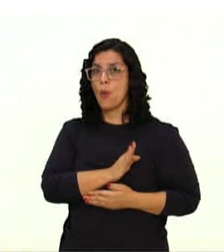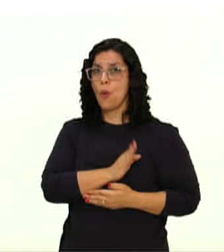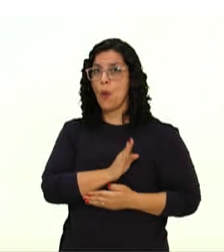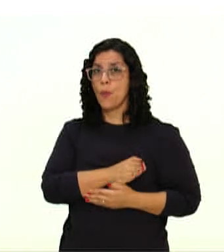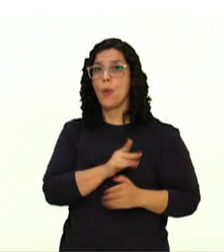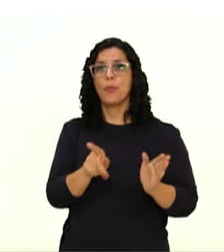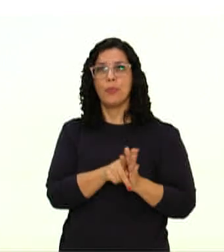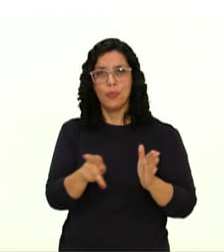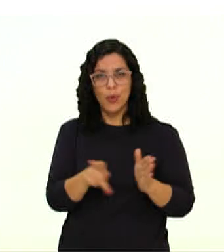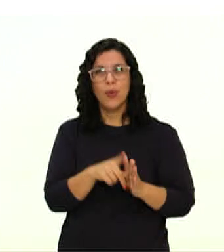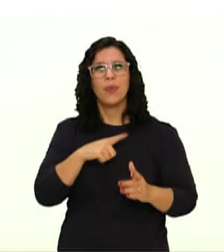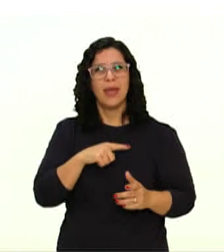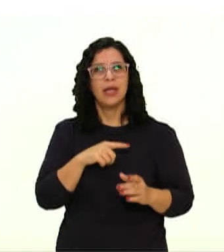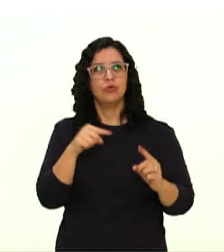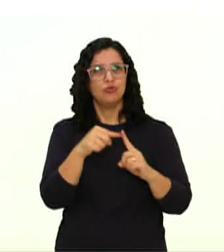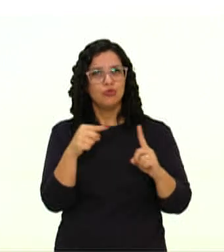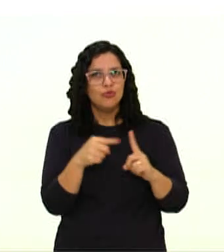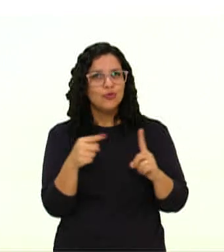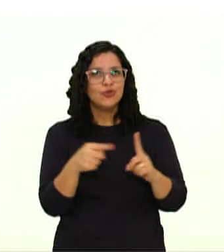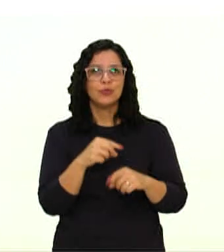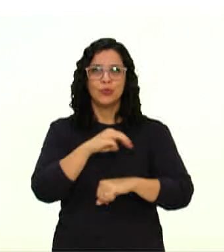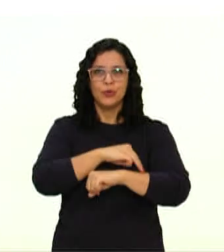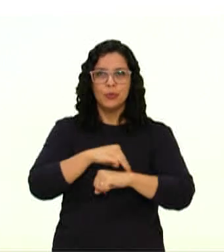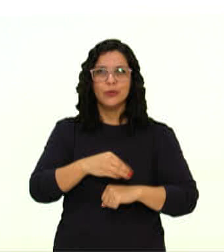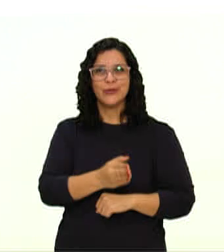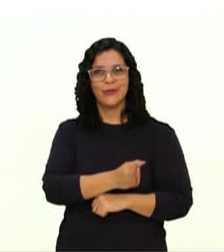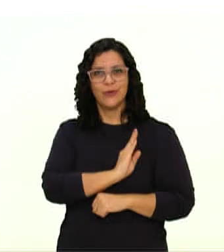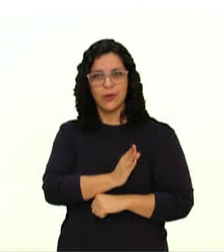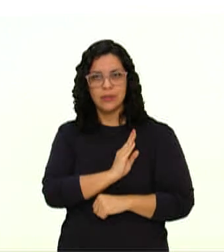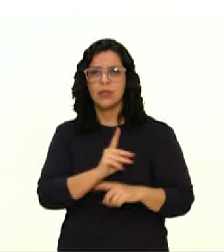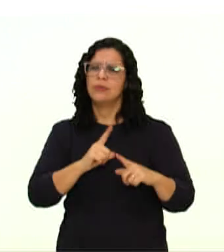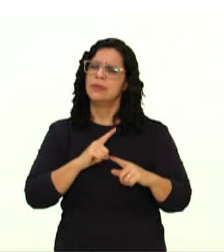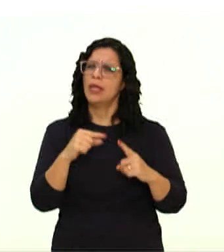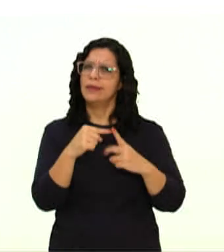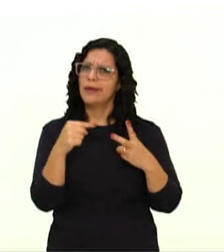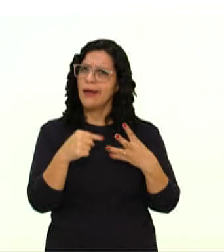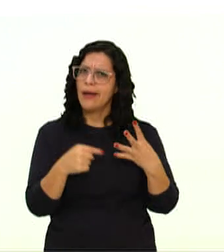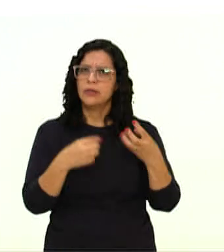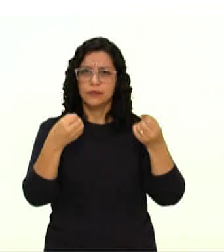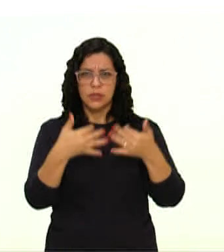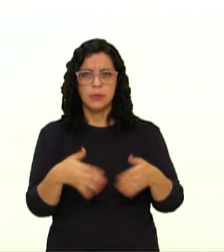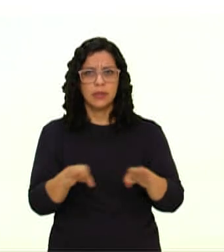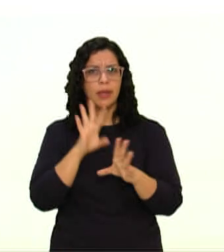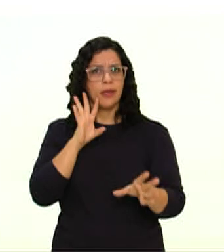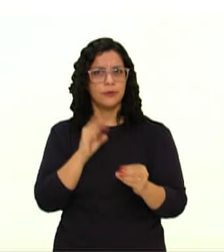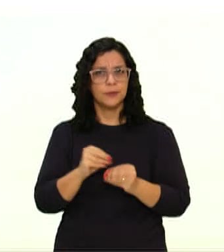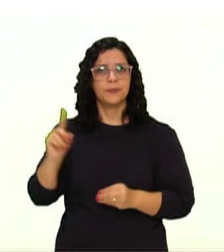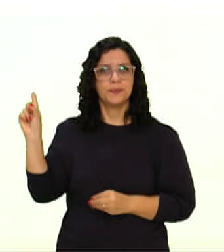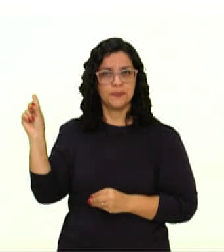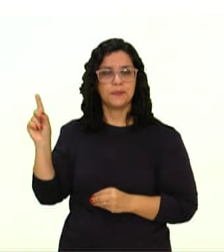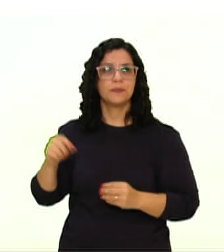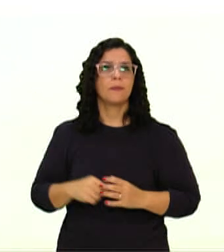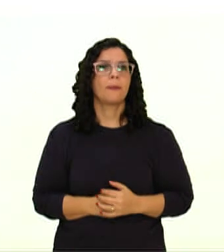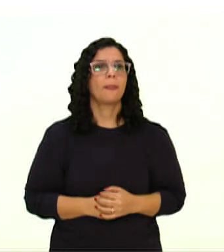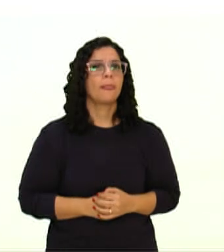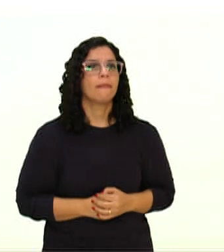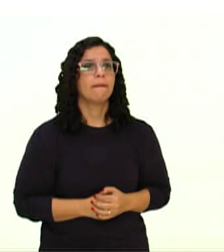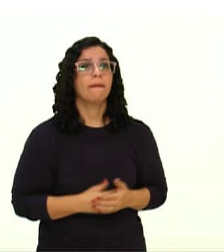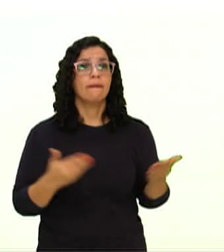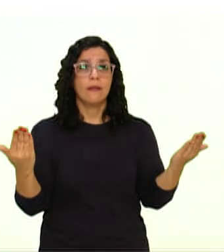estriada cardíaca e assim por diante. A gente vai ver cada uma delas ali de uma maneira bem rapidinha e resumida, tá? Que fica bem fácil para